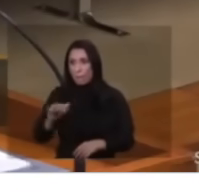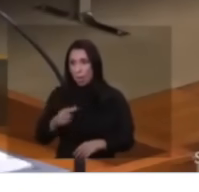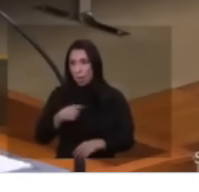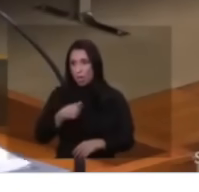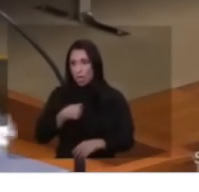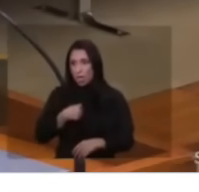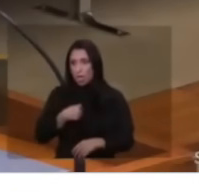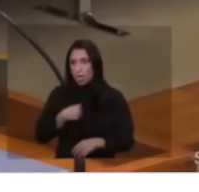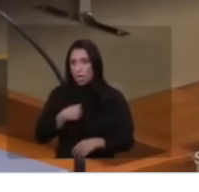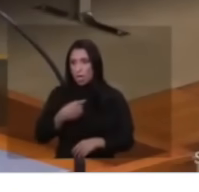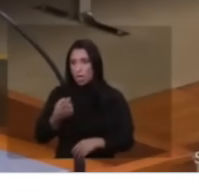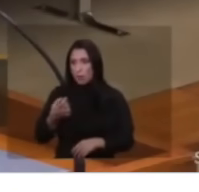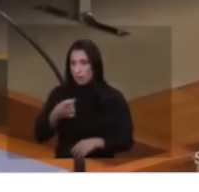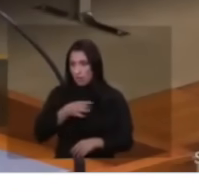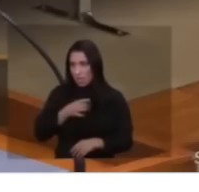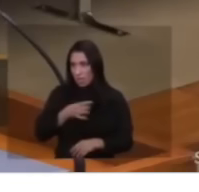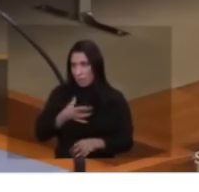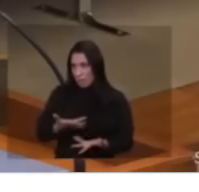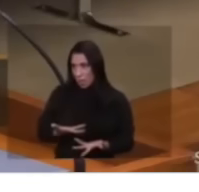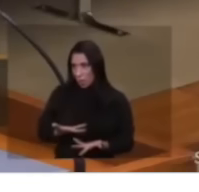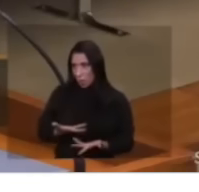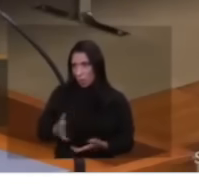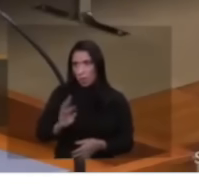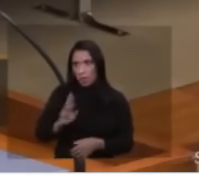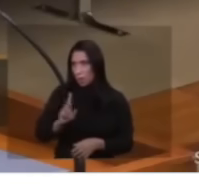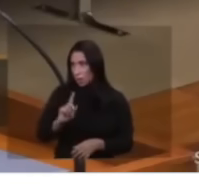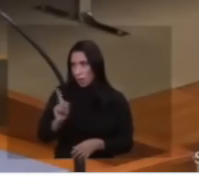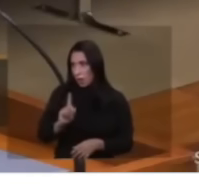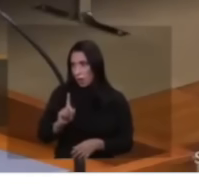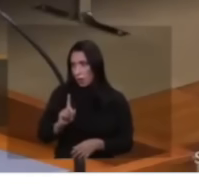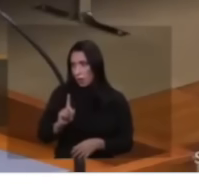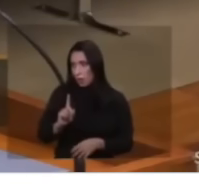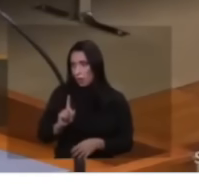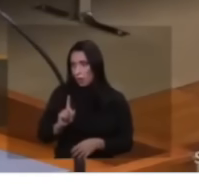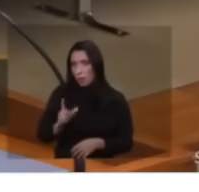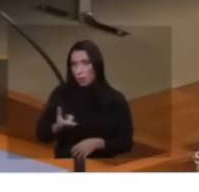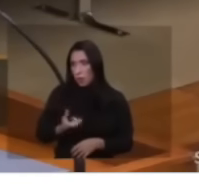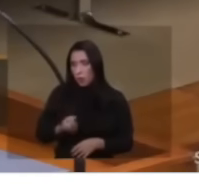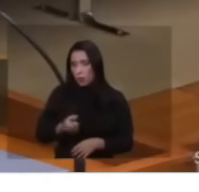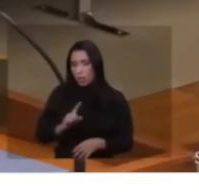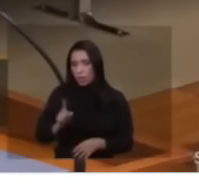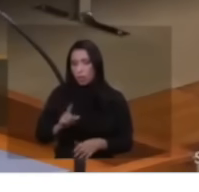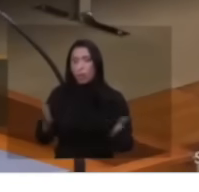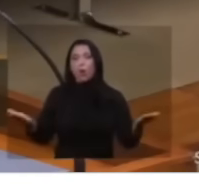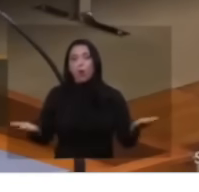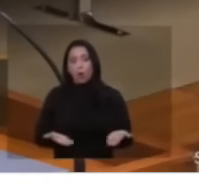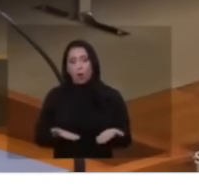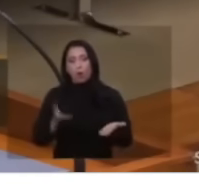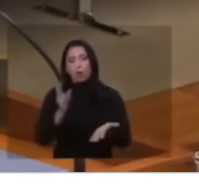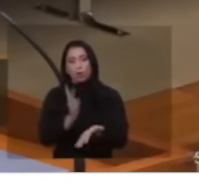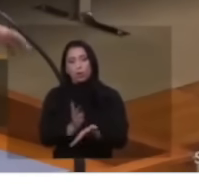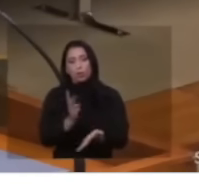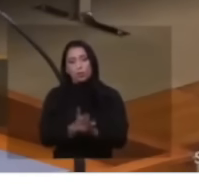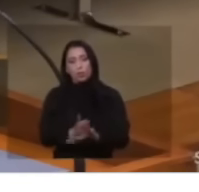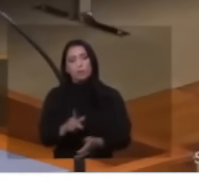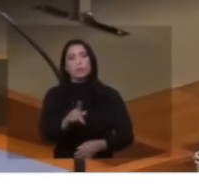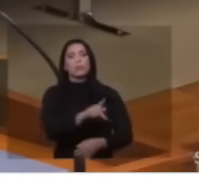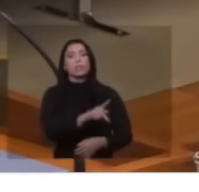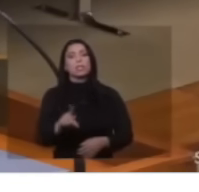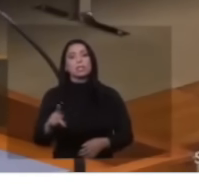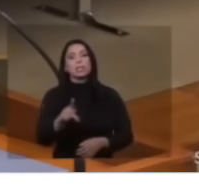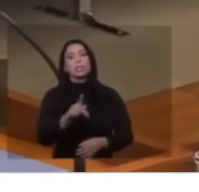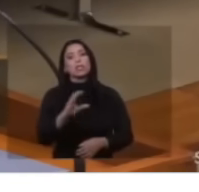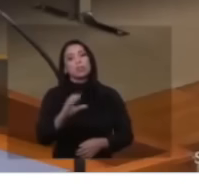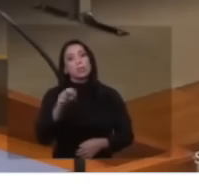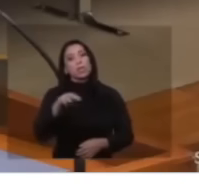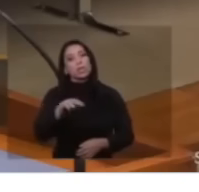intimidar, mas não intimida. Isso é tranquilo. Vou disponibilizar ainda hoje, senhora ministra, a Vossa Excelência é a presidente do Conselho Nacional